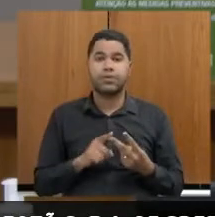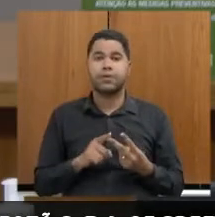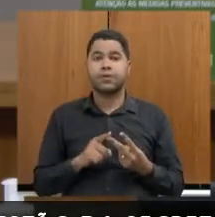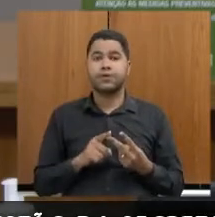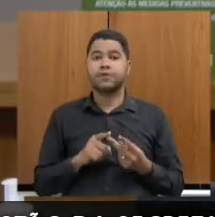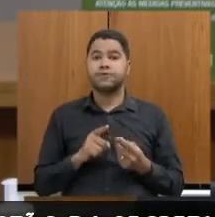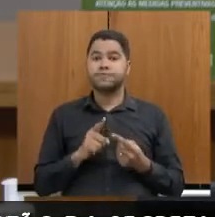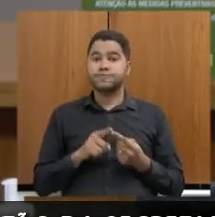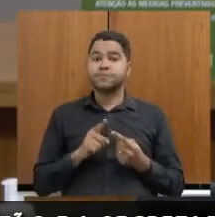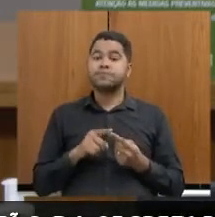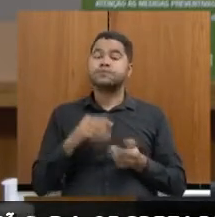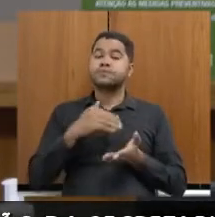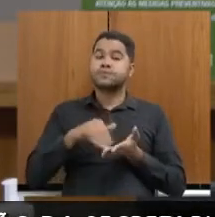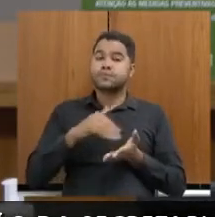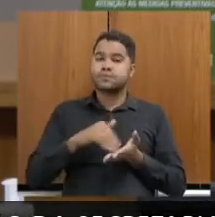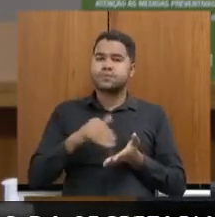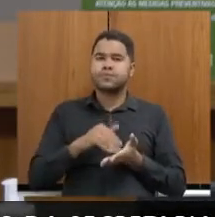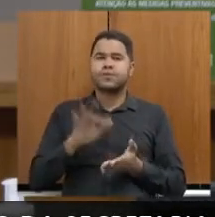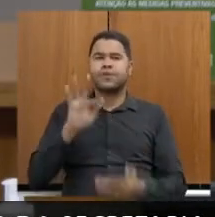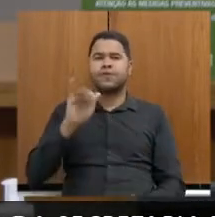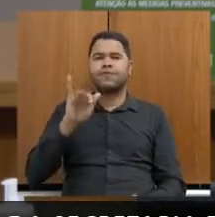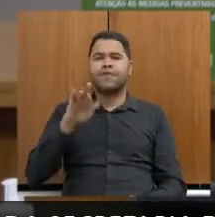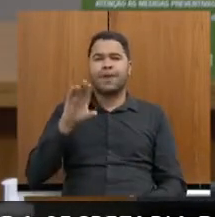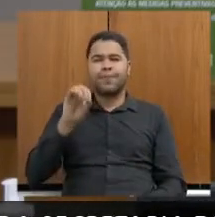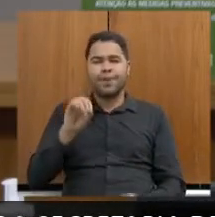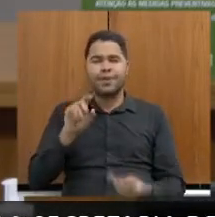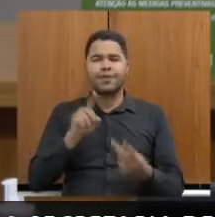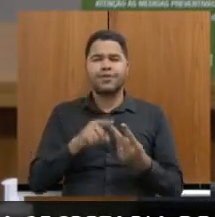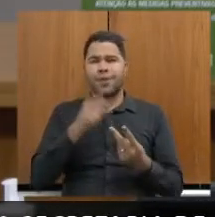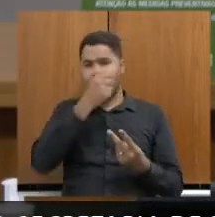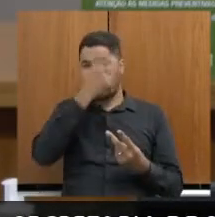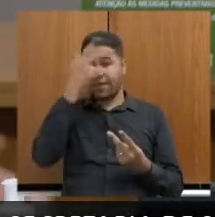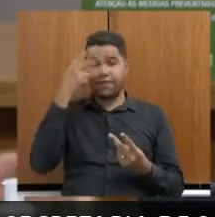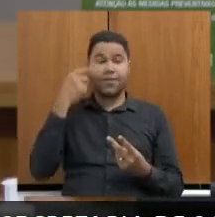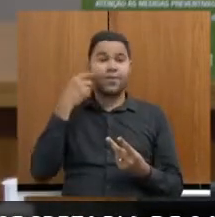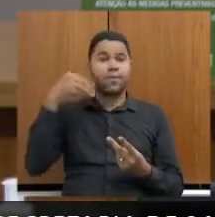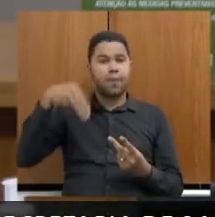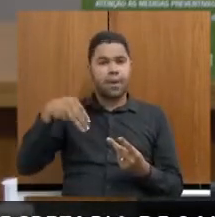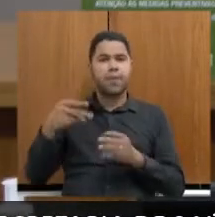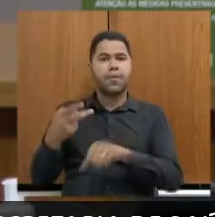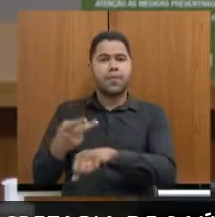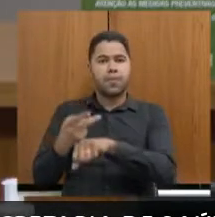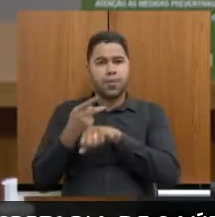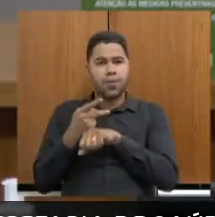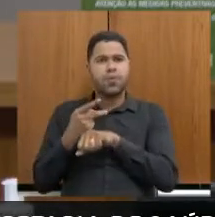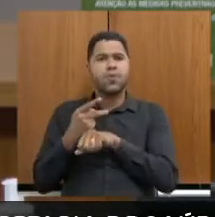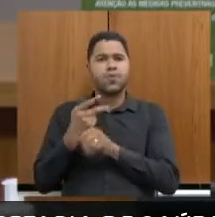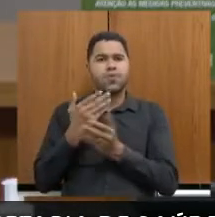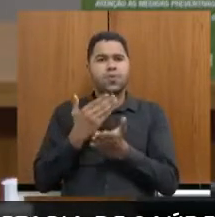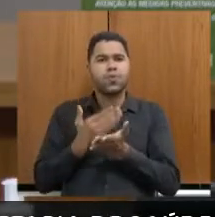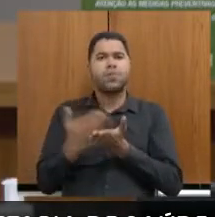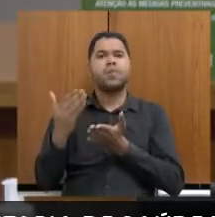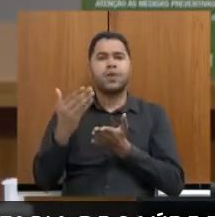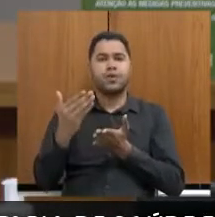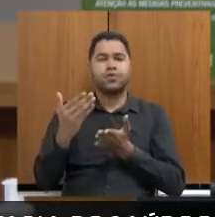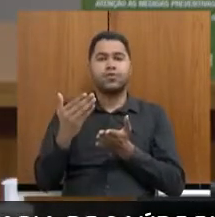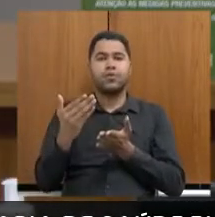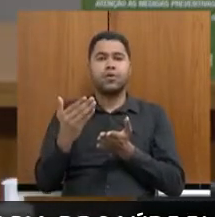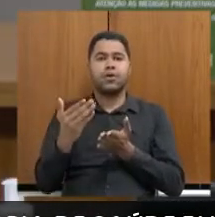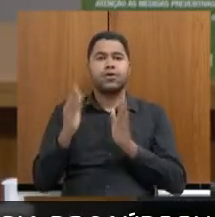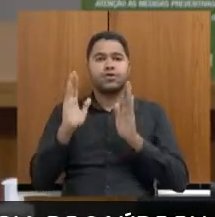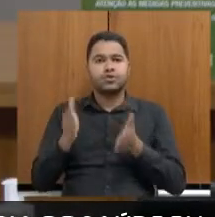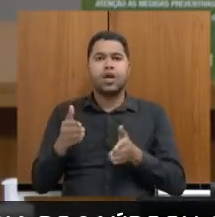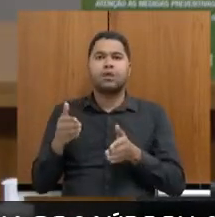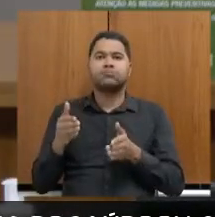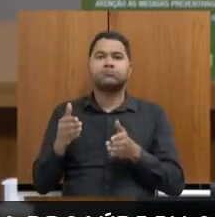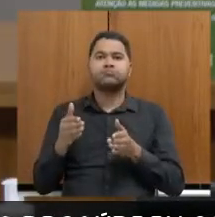que o secretário esse pau Fabrício e a o melhor Campos já me procurou no começo quando eu entrei dessa dessa vontade ele